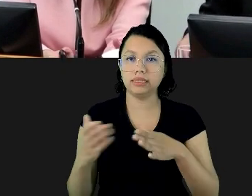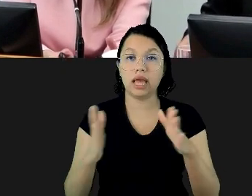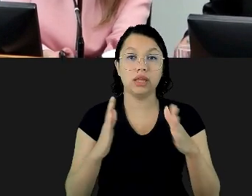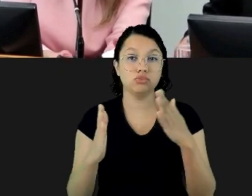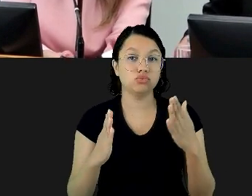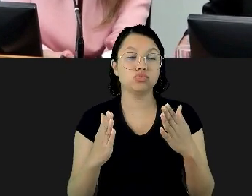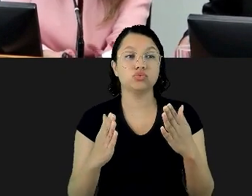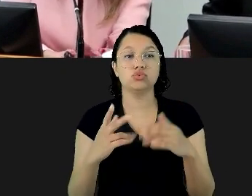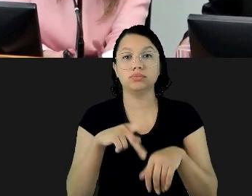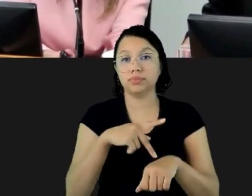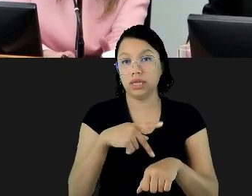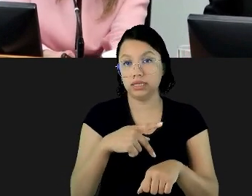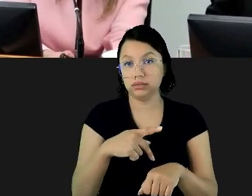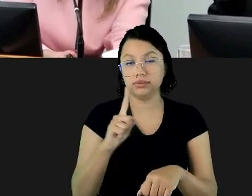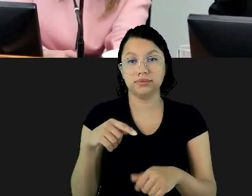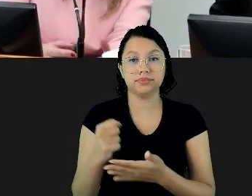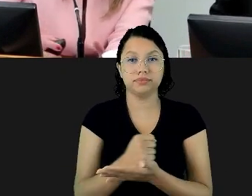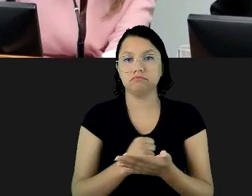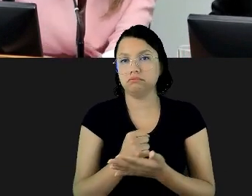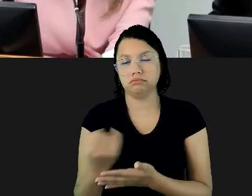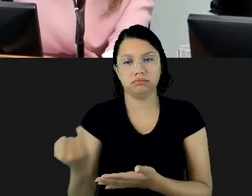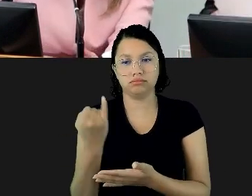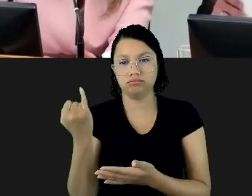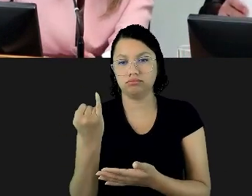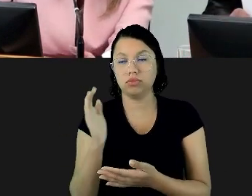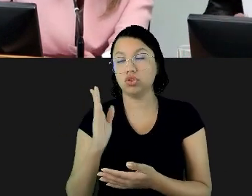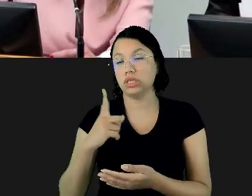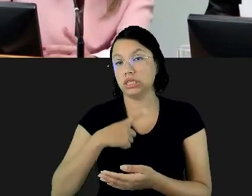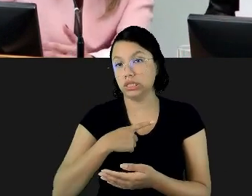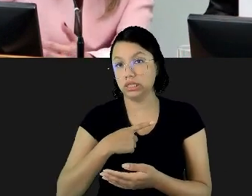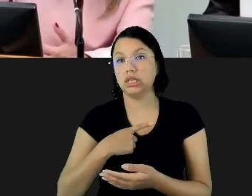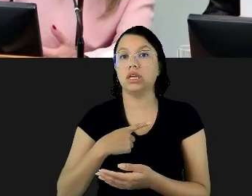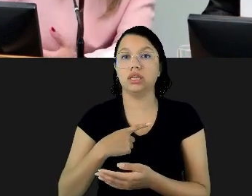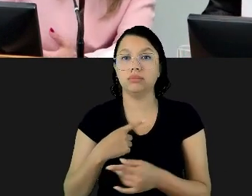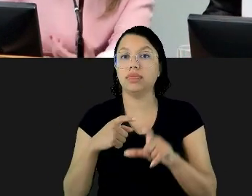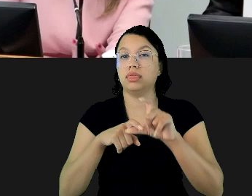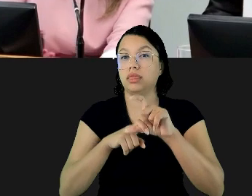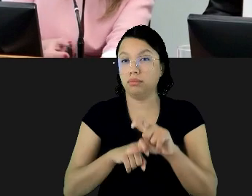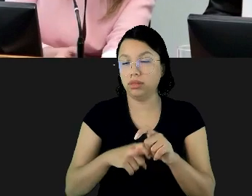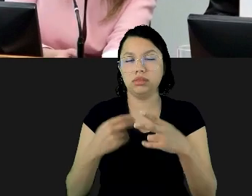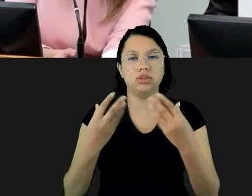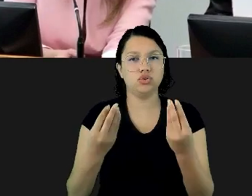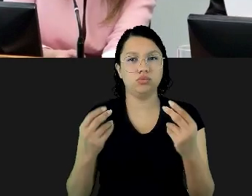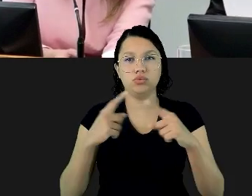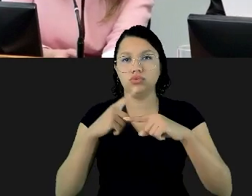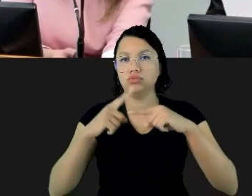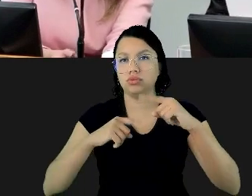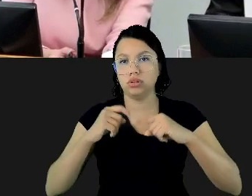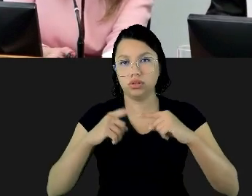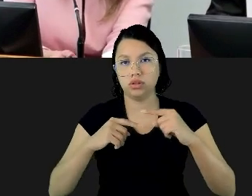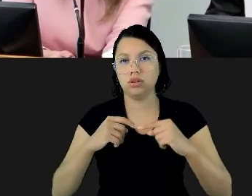uma interdependência de vários elementos. Há paz ao lado, né, interfere